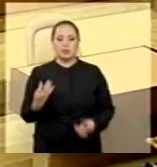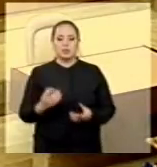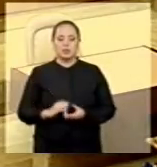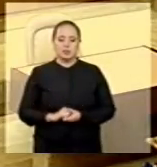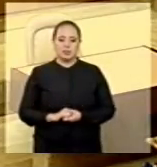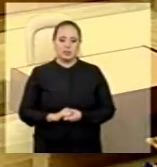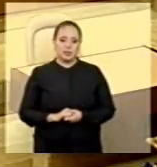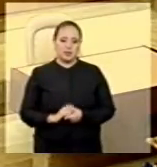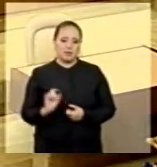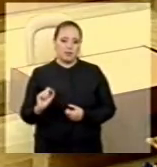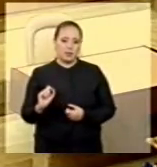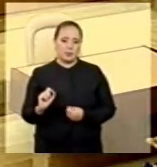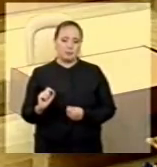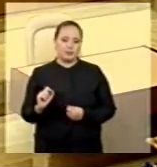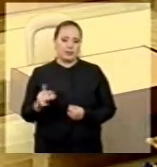claramente